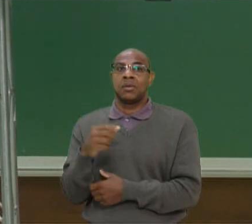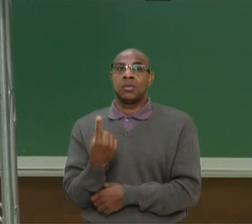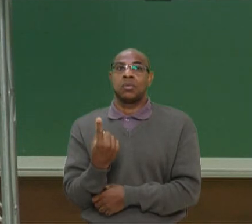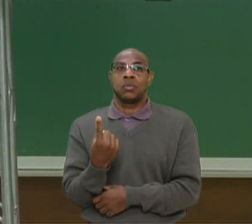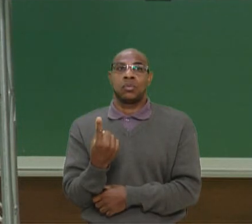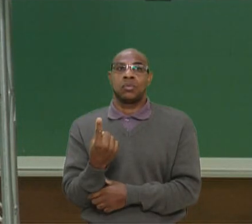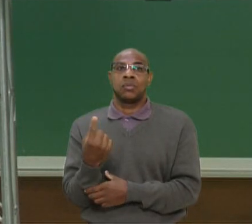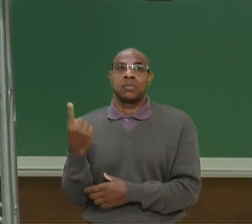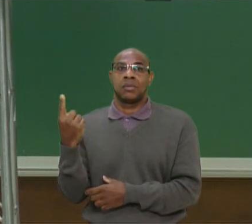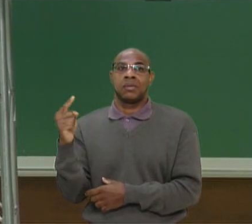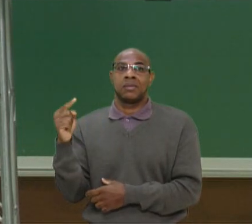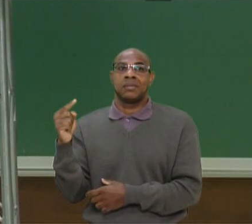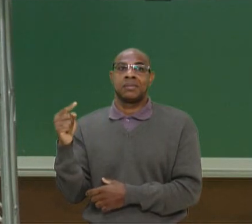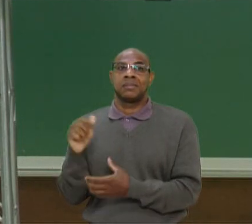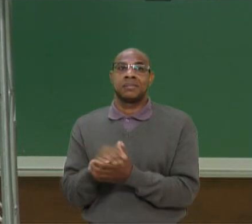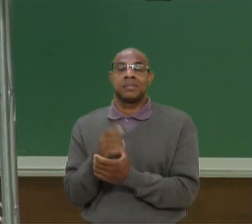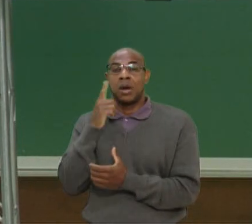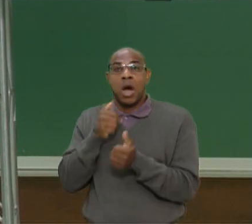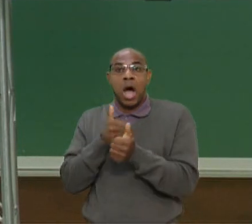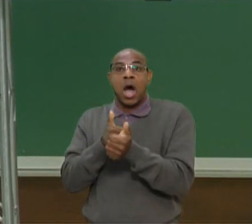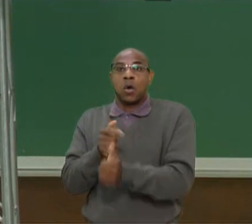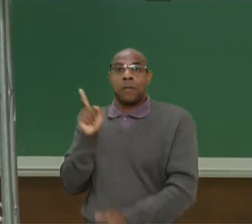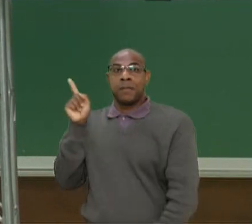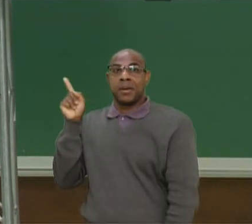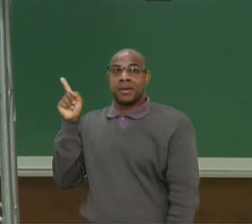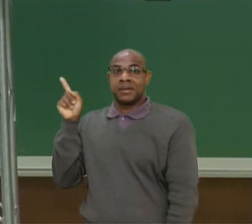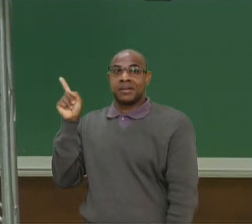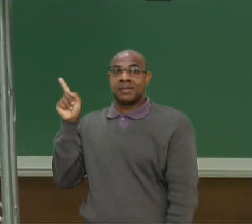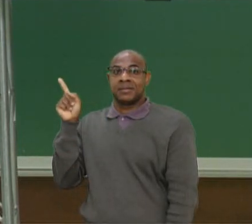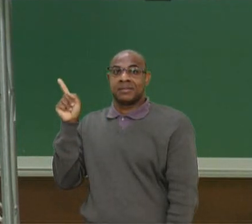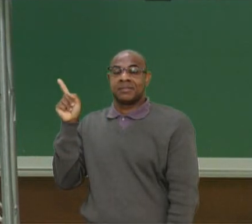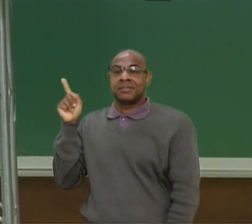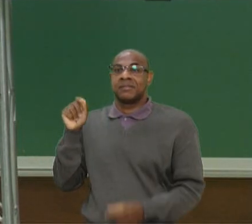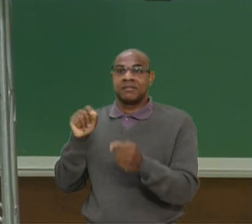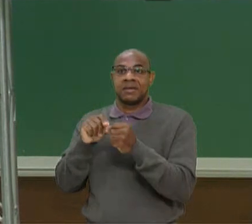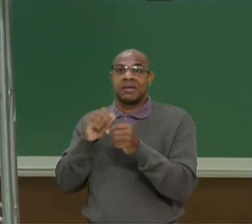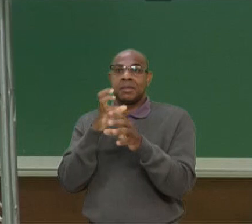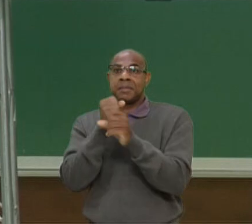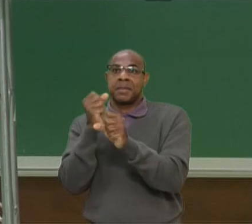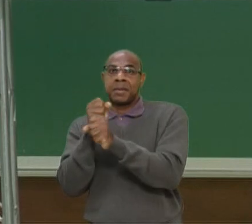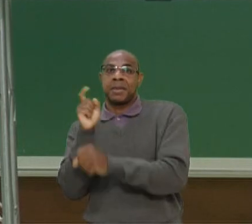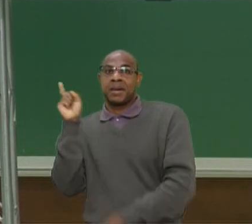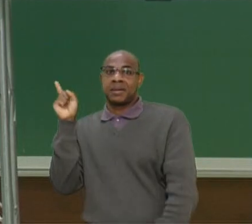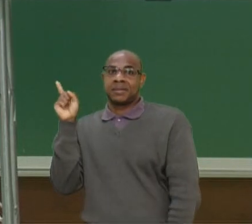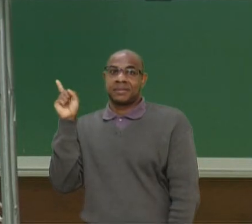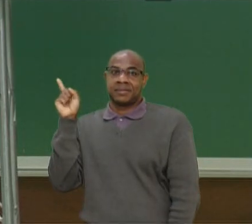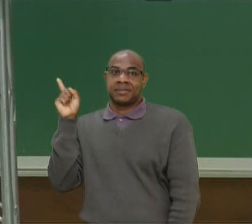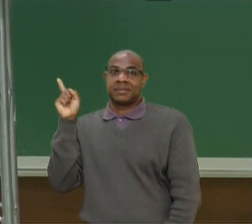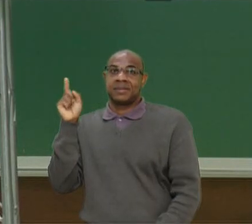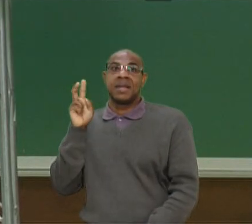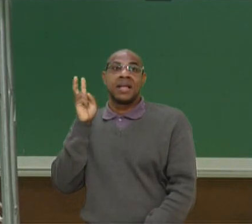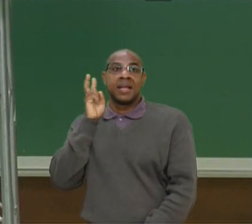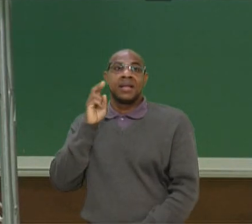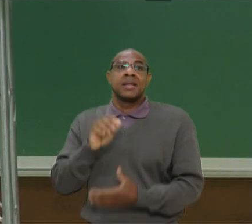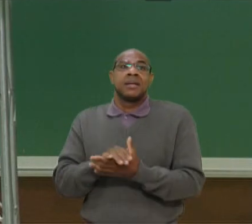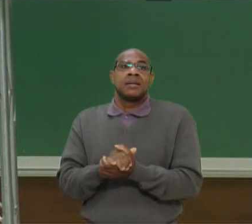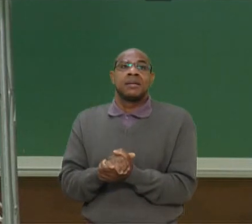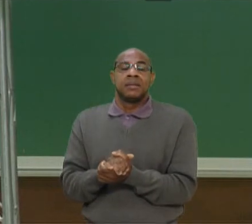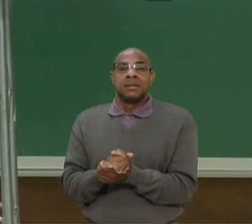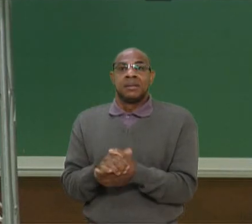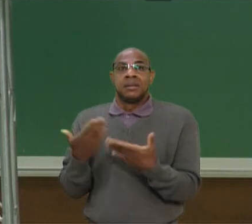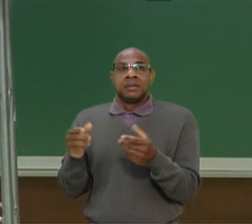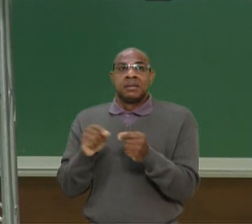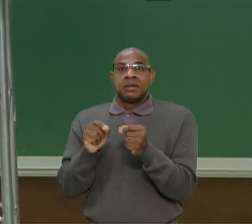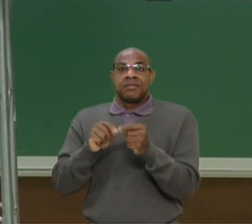1 vezes 2i, menos 2i ao quadrado. Lembrando que i ao quadrado é menos 1. Então, aqui eu só fiz